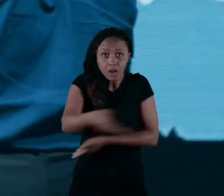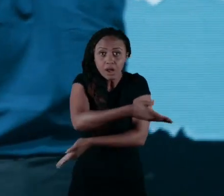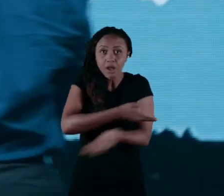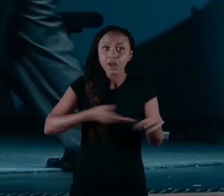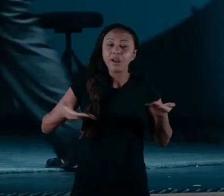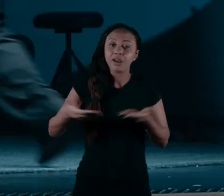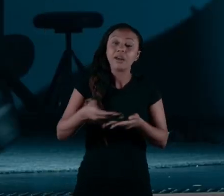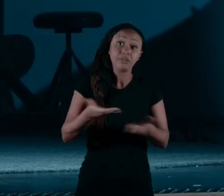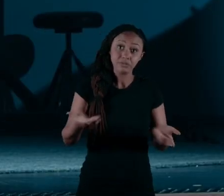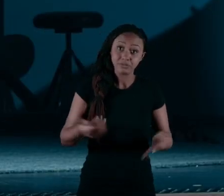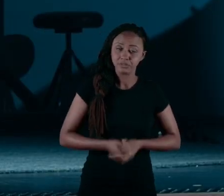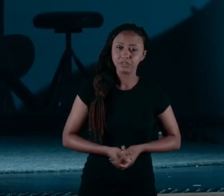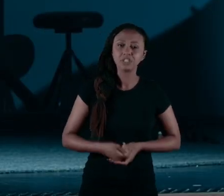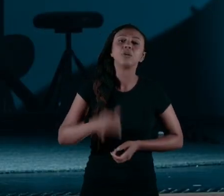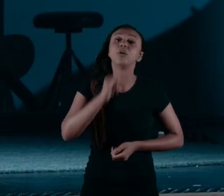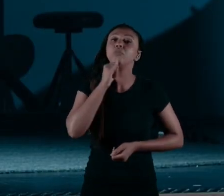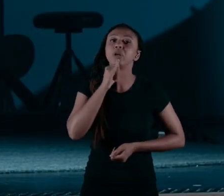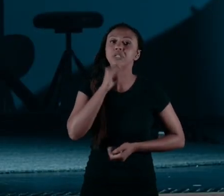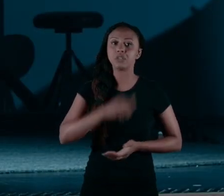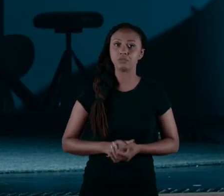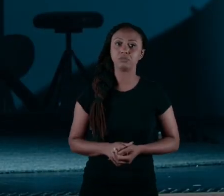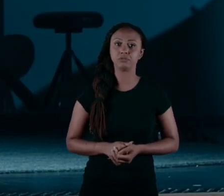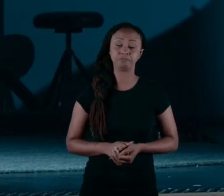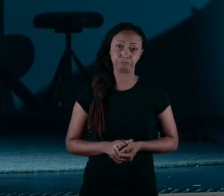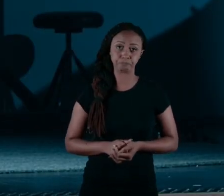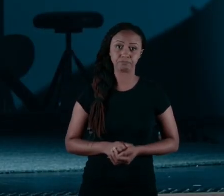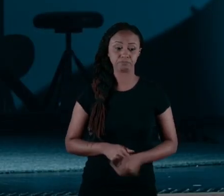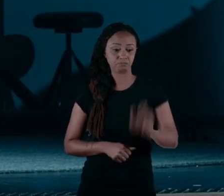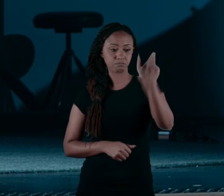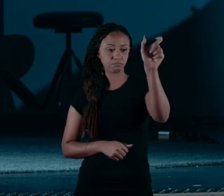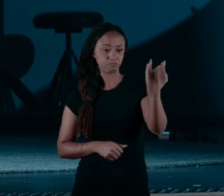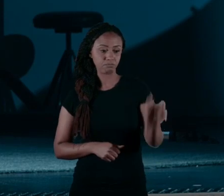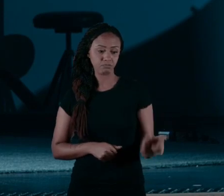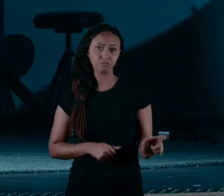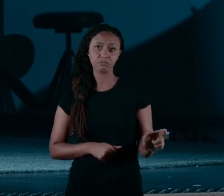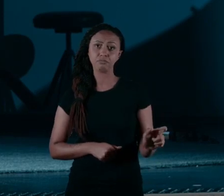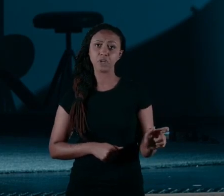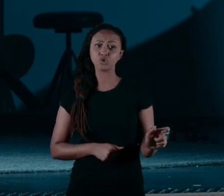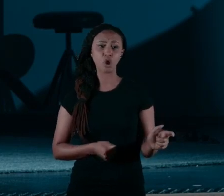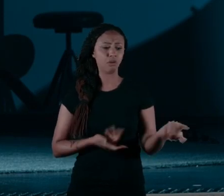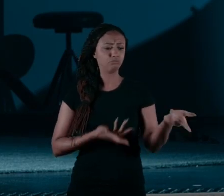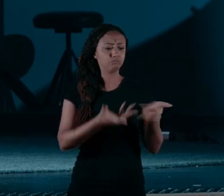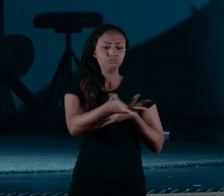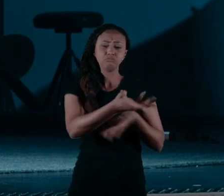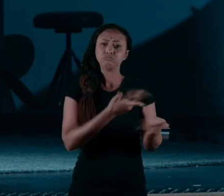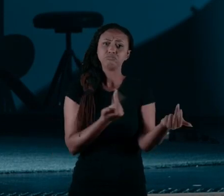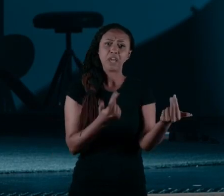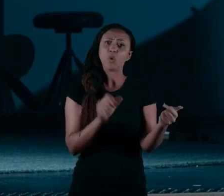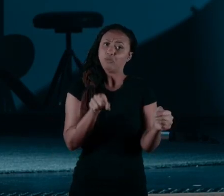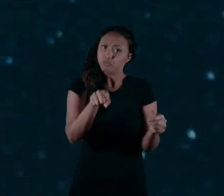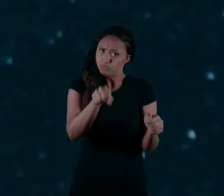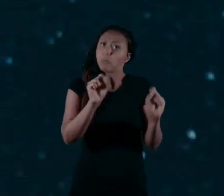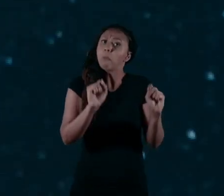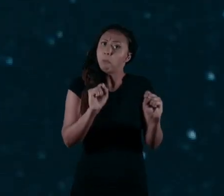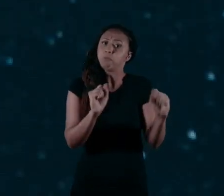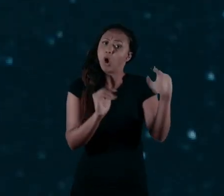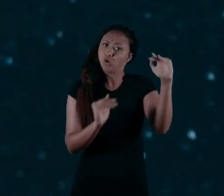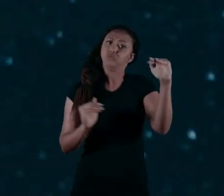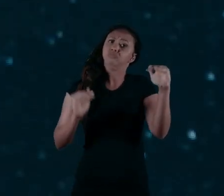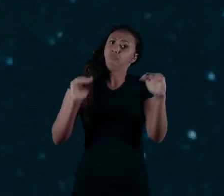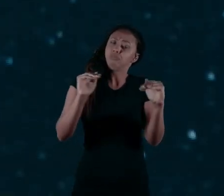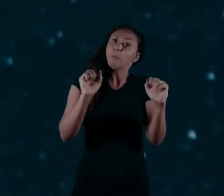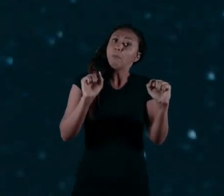Justiça é você tratar o outro de igual para igual, mesmo que a sua posição seja acima